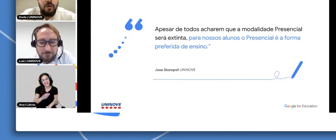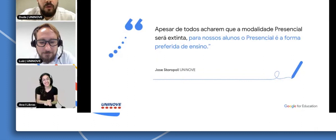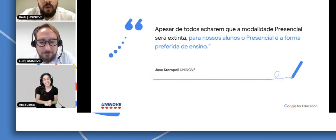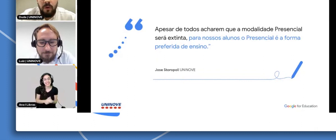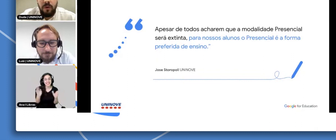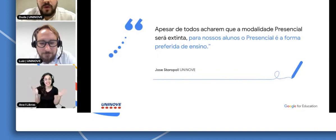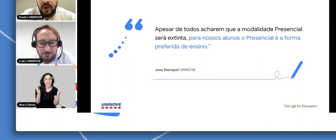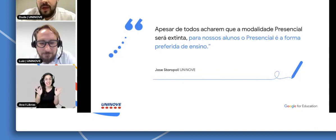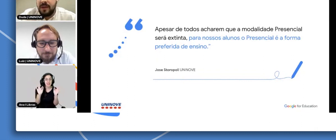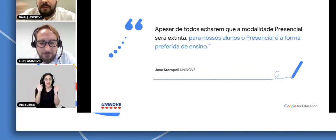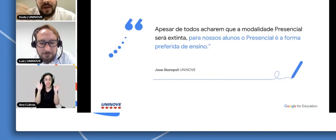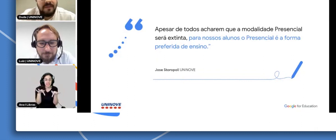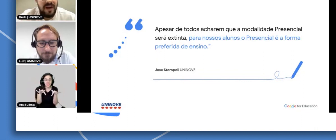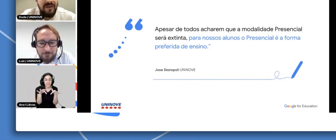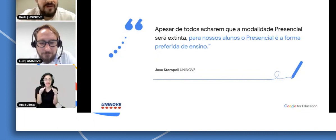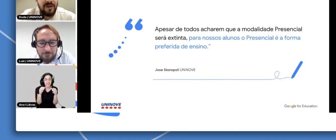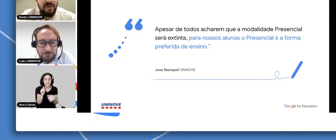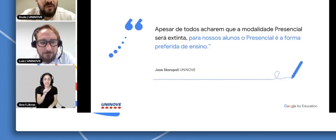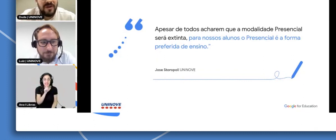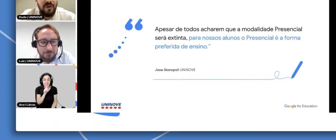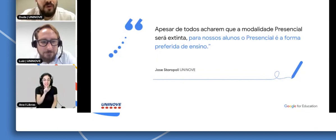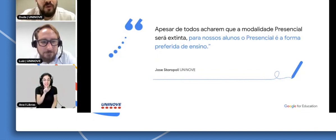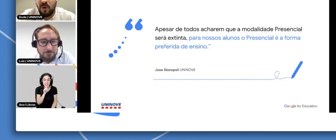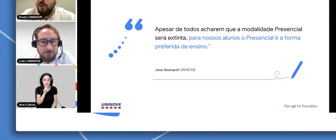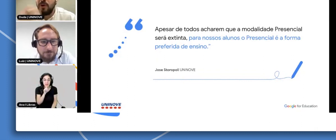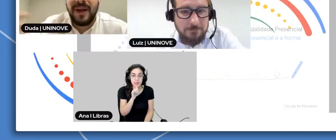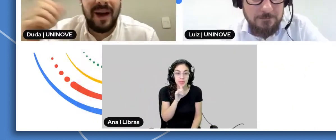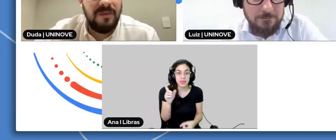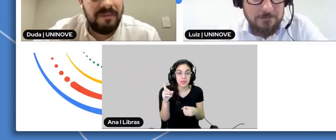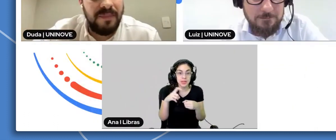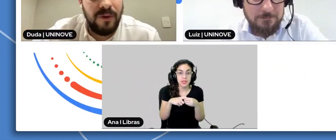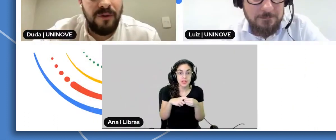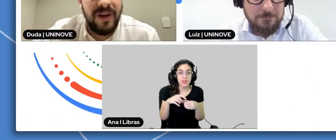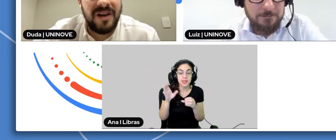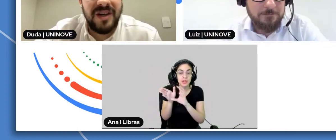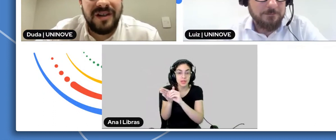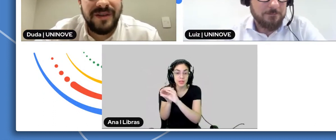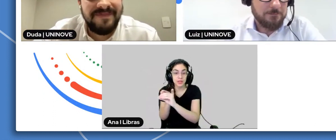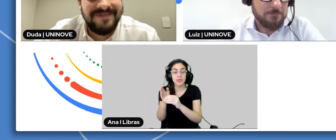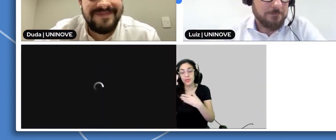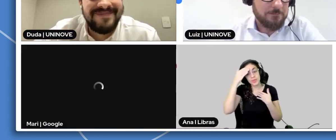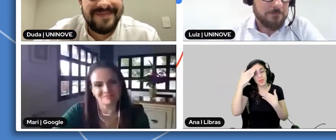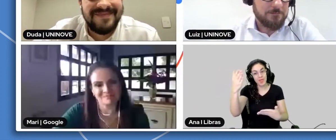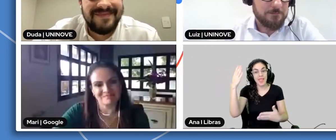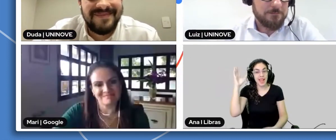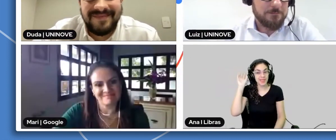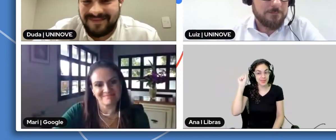a gente encerra o nosso case e passa a palavra de volta para o pessoal do Google, muito obrigado por ouvirem a gente.